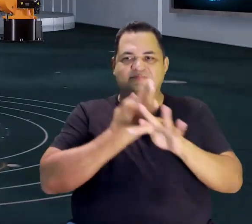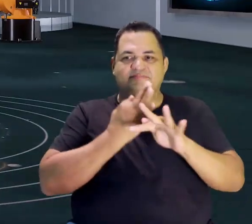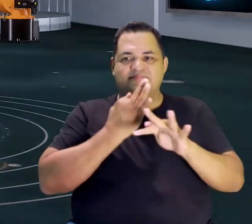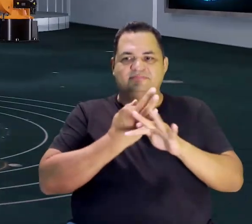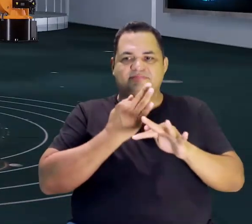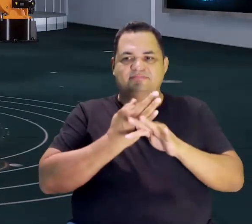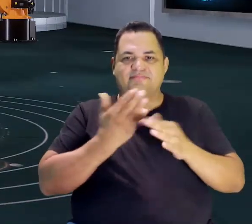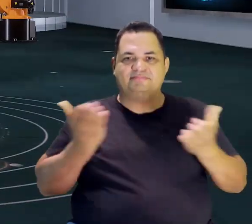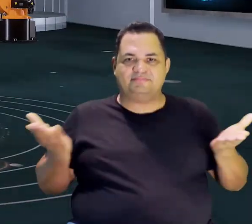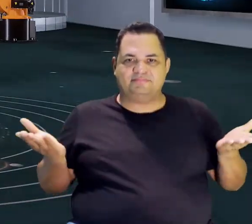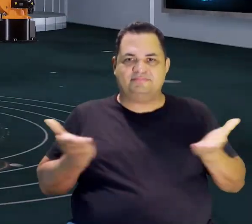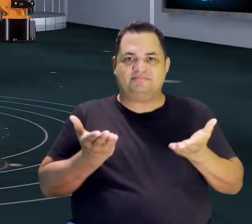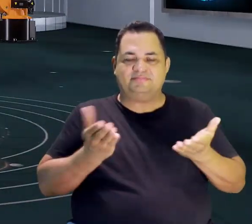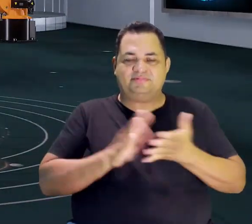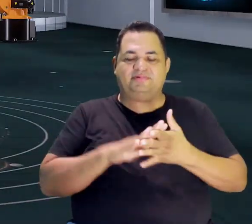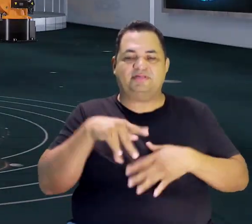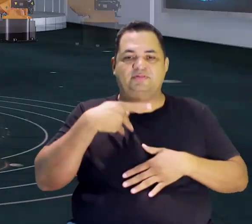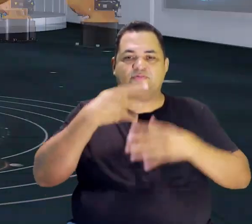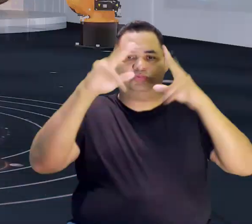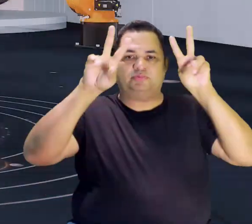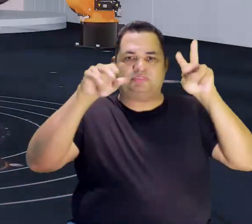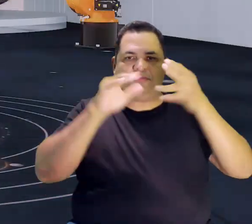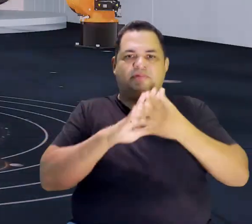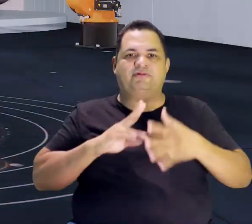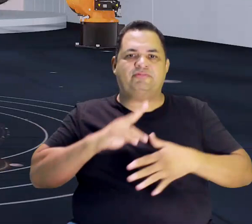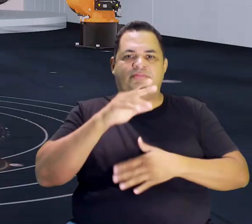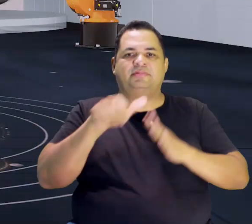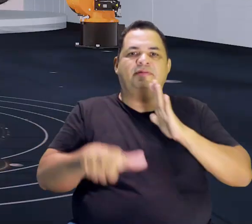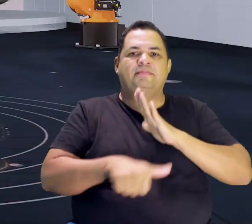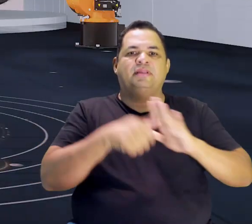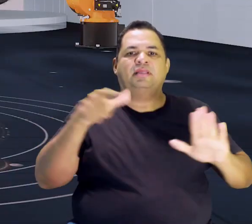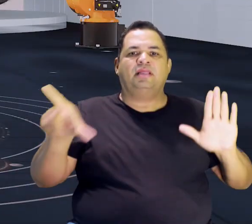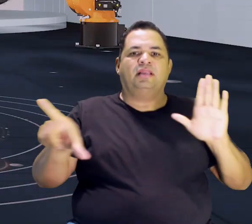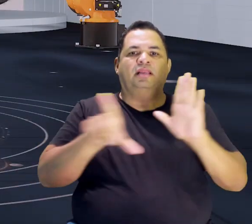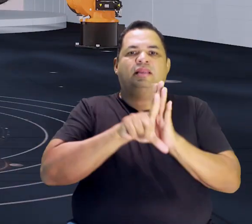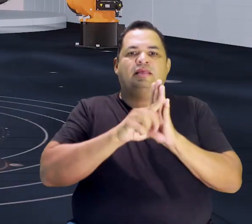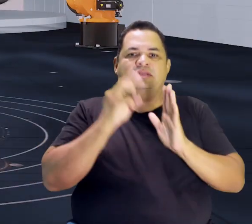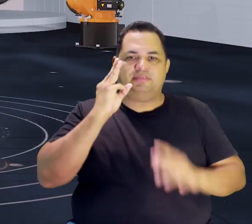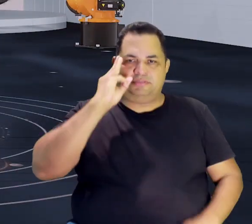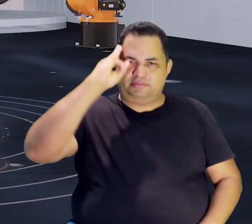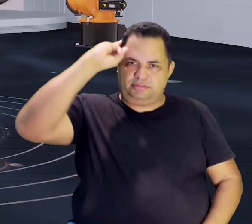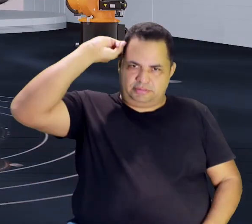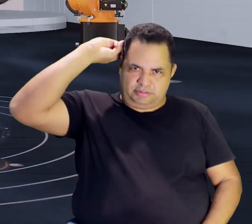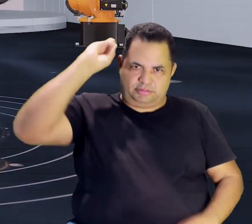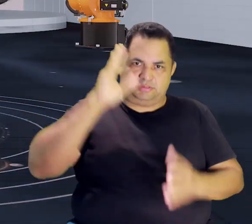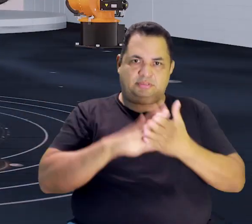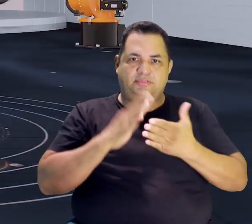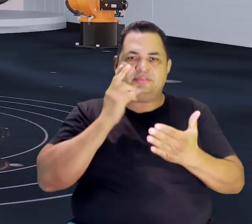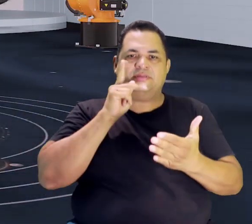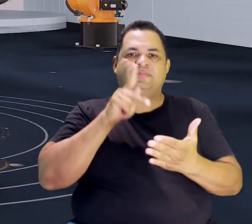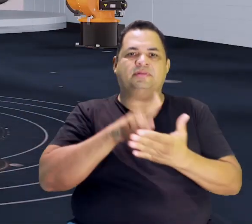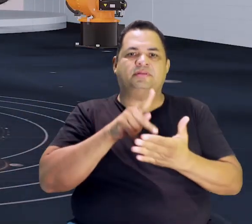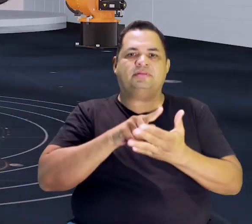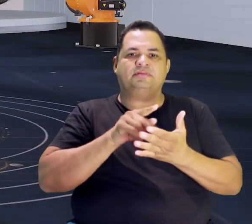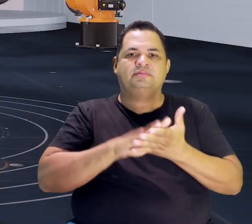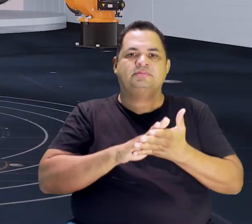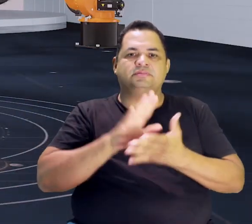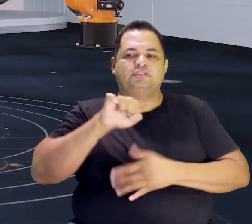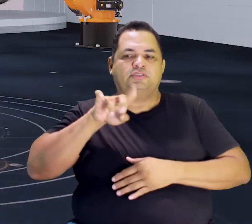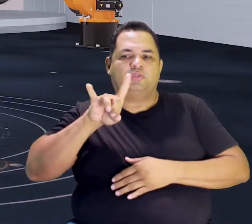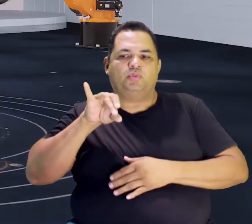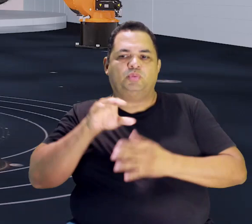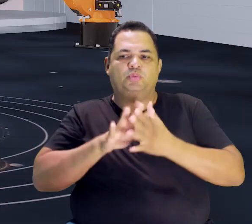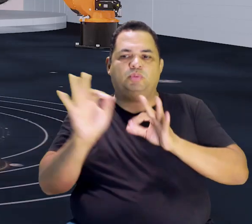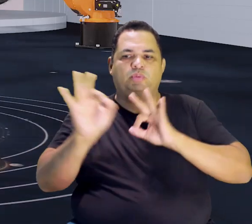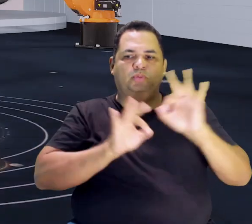falar hoje sobre força, né? A primeira lei de Newton, inclusive, tem várias leis. Na verdade, Newton estabelece 3